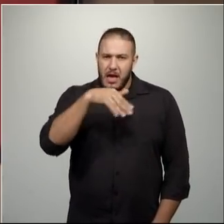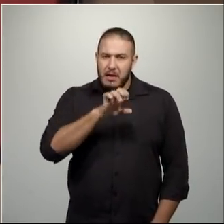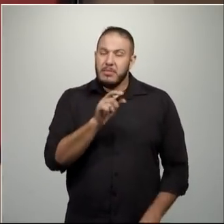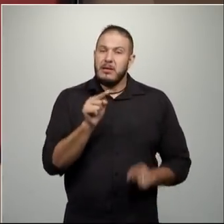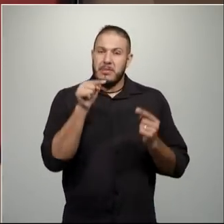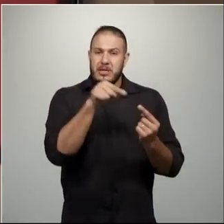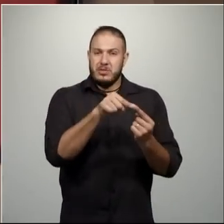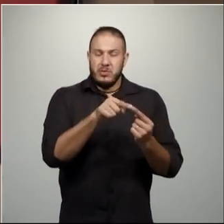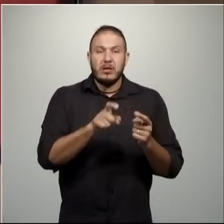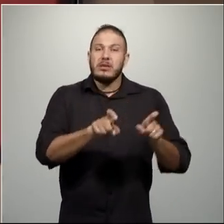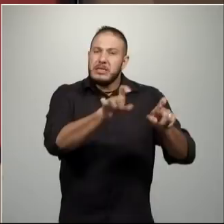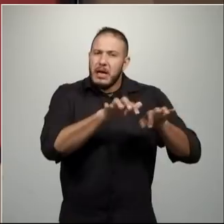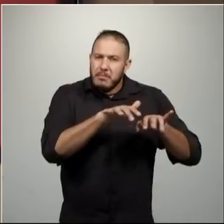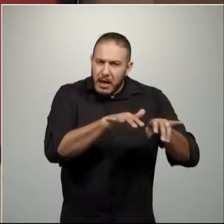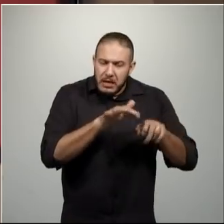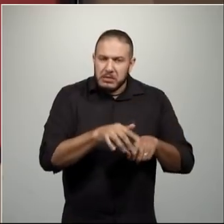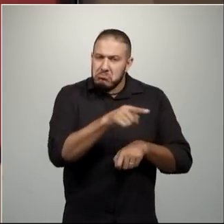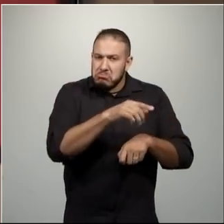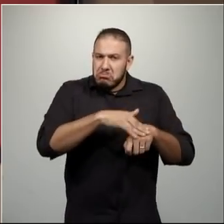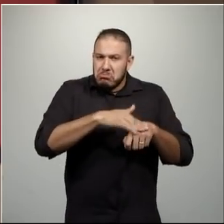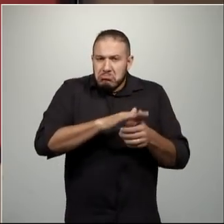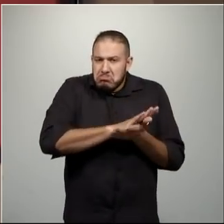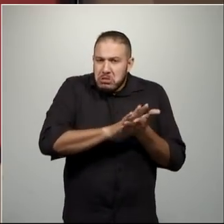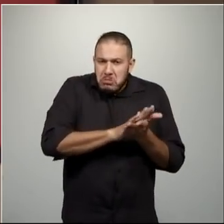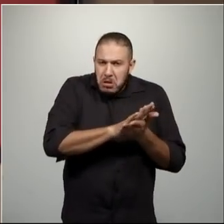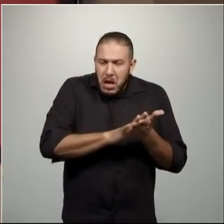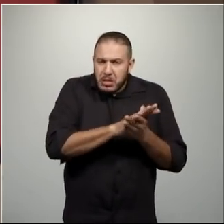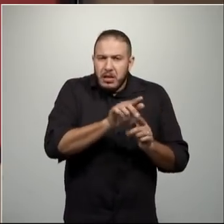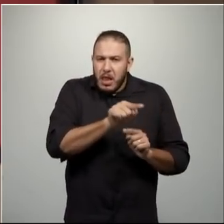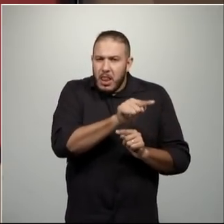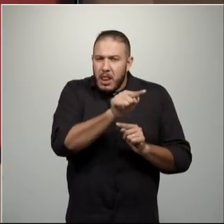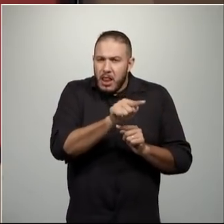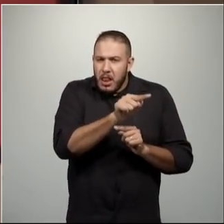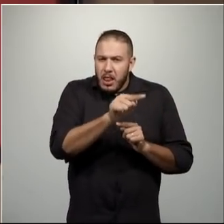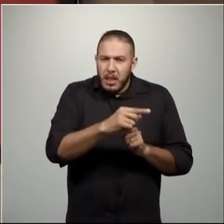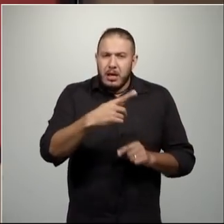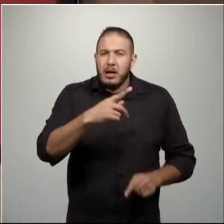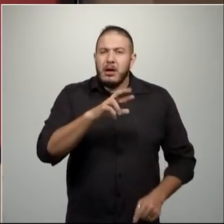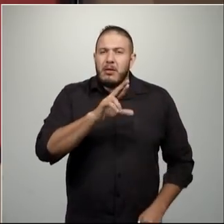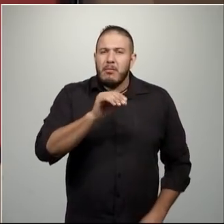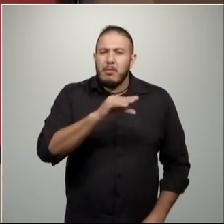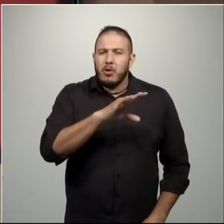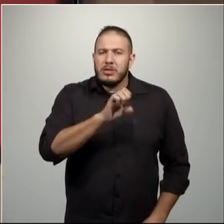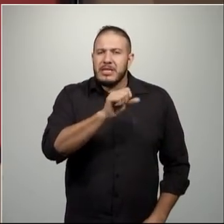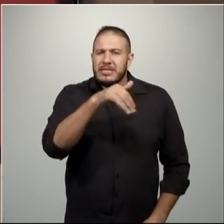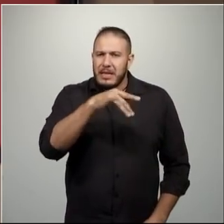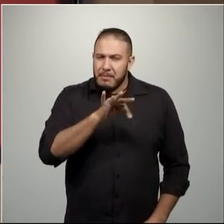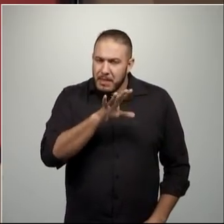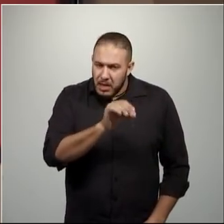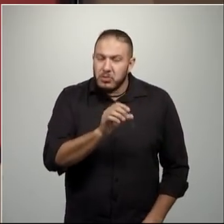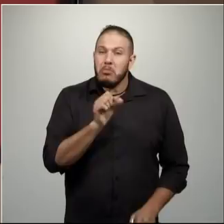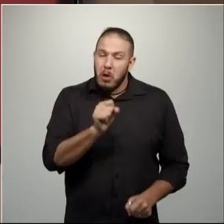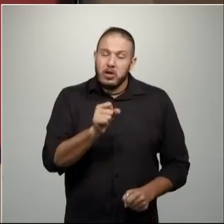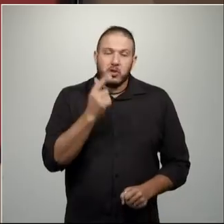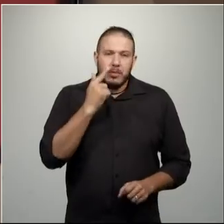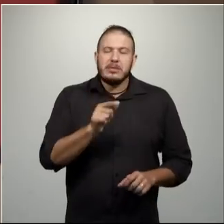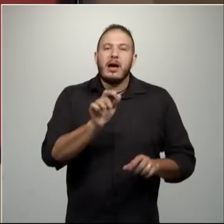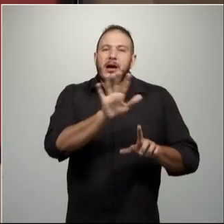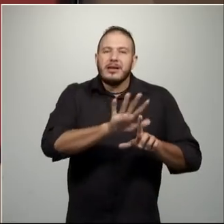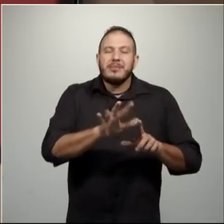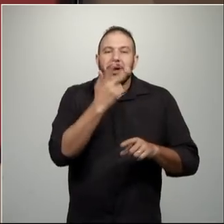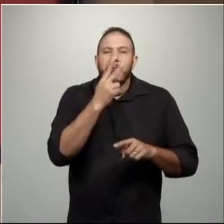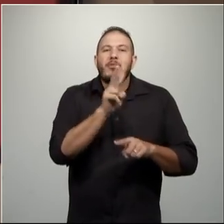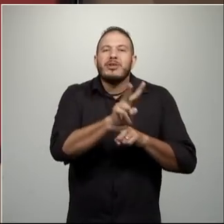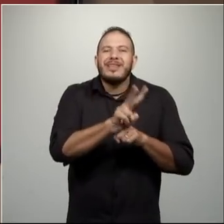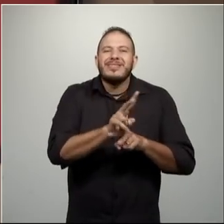quando a máquina não está fazendo nenhum tipo de processamento você pode ter uma solução que entra o a proteção de tela é enfim